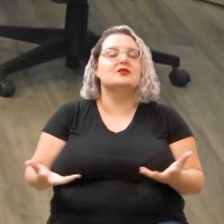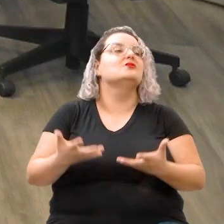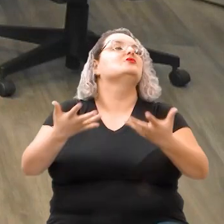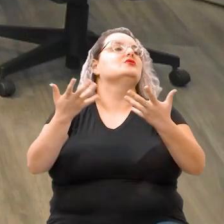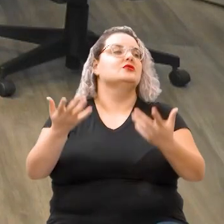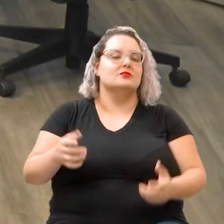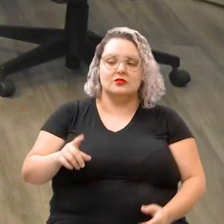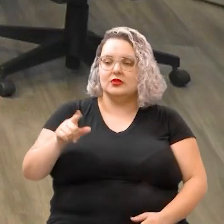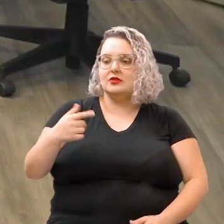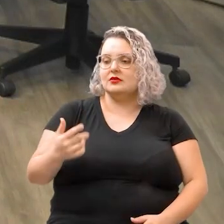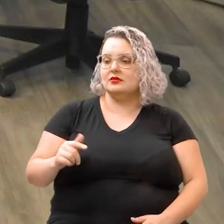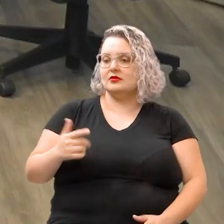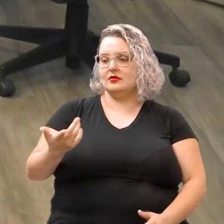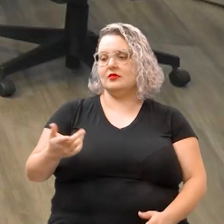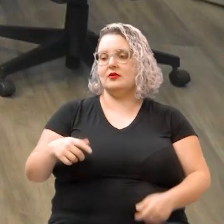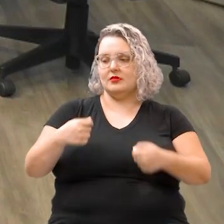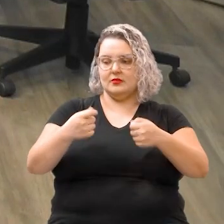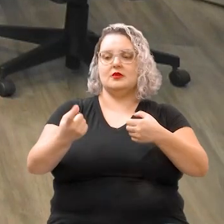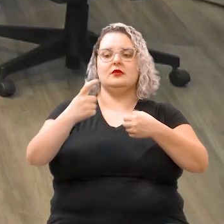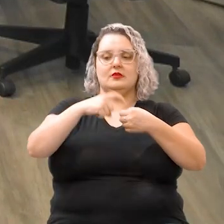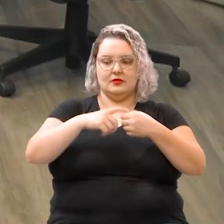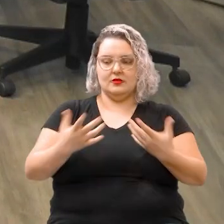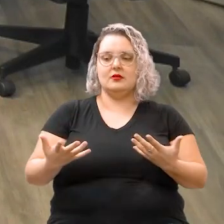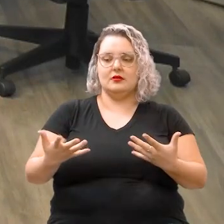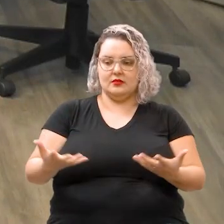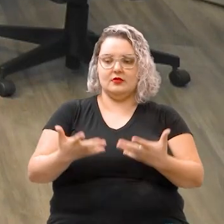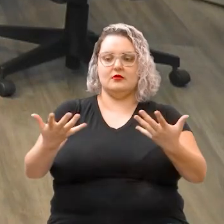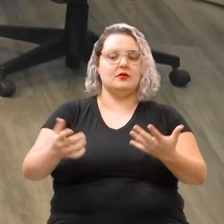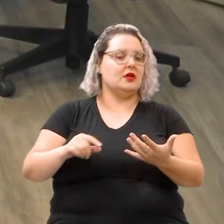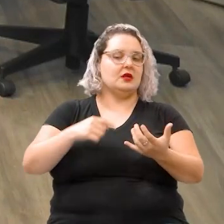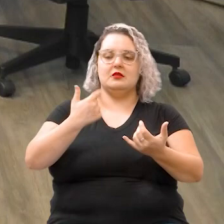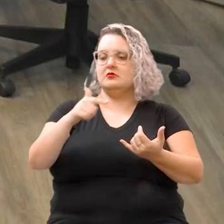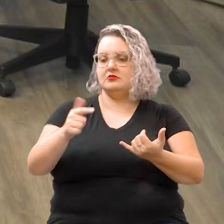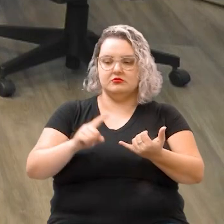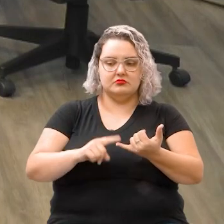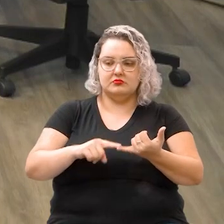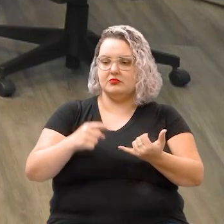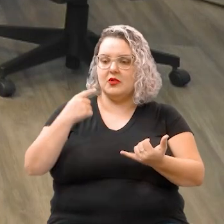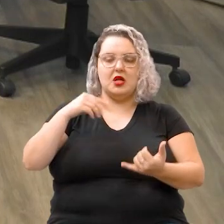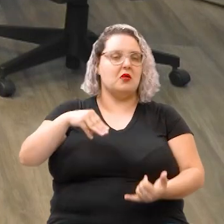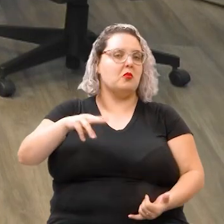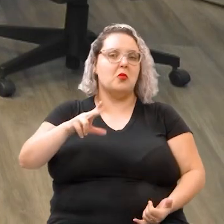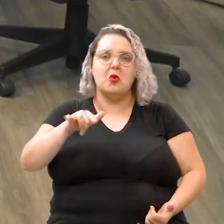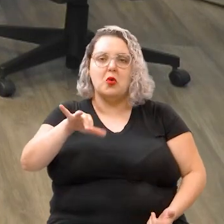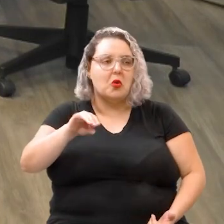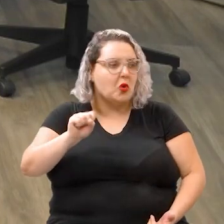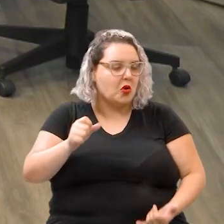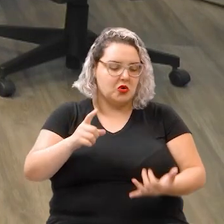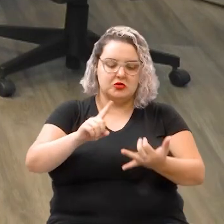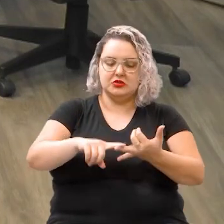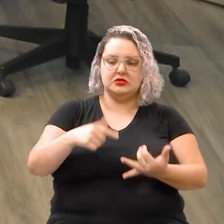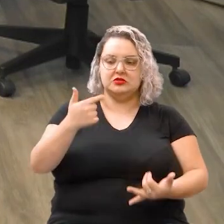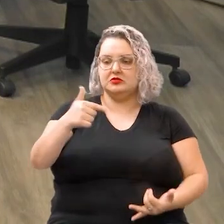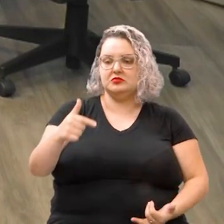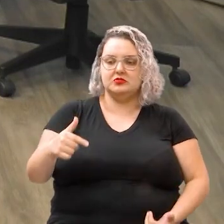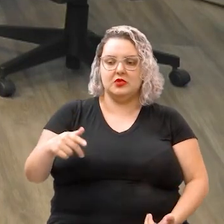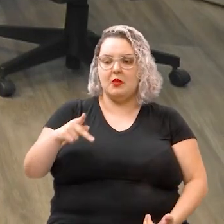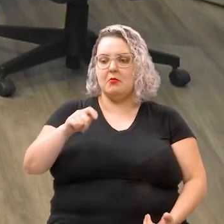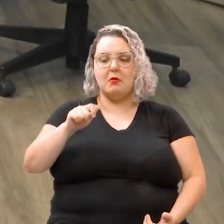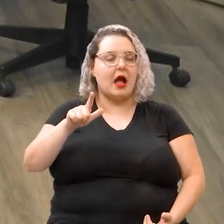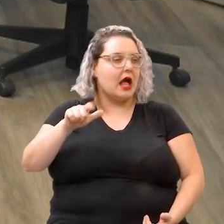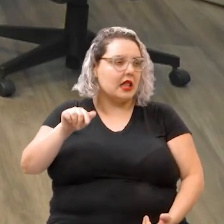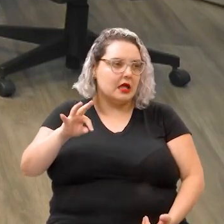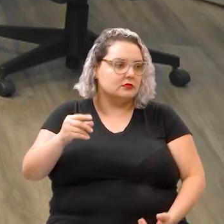ele não tem dente, mas Então isso não quer tem dizer, que não voltar quer a dizer que ele não incentivar. tem língua, que ele não tem mucosa, que ele não tem palato, que